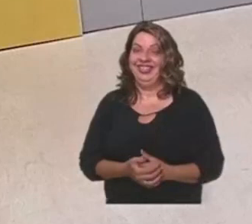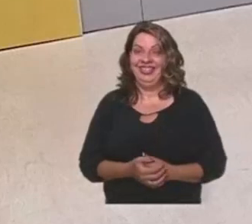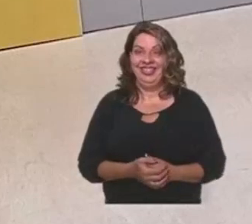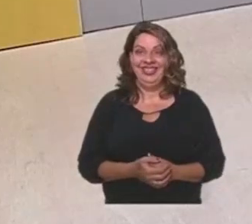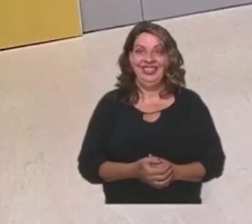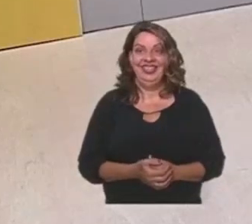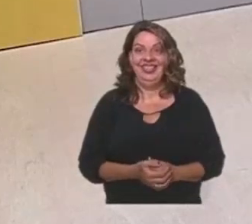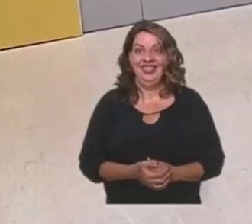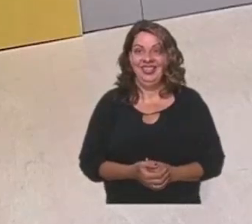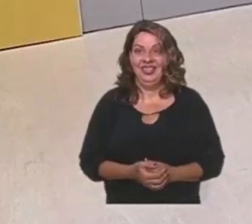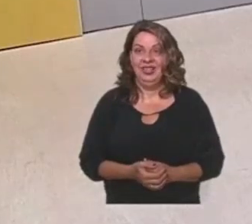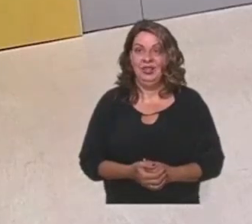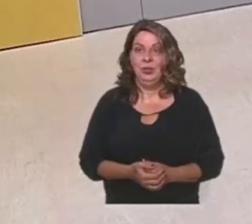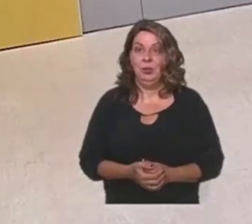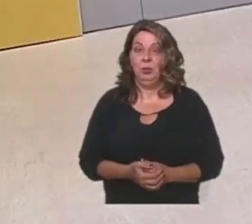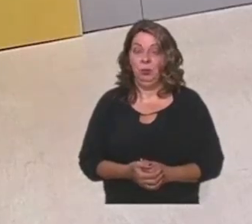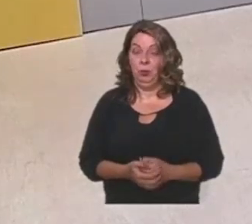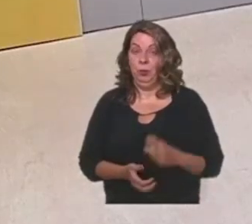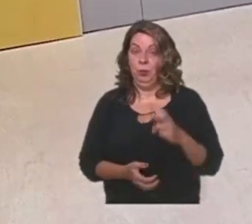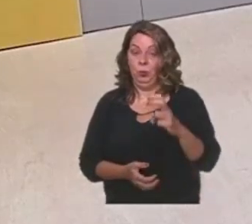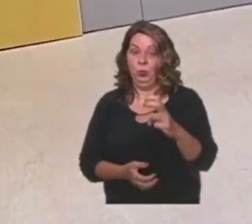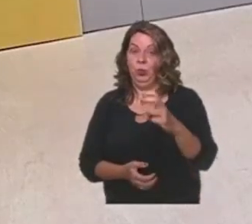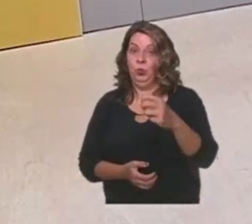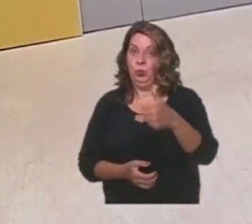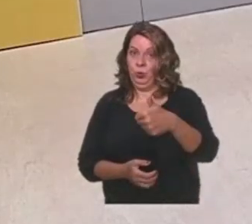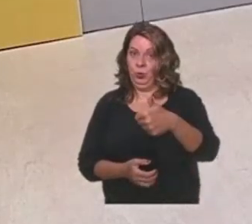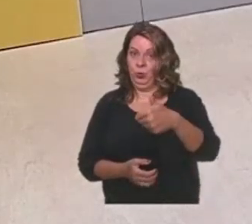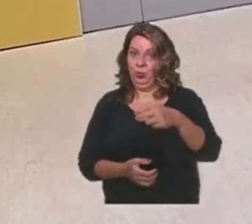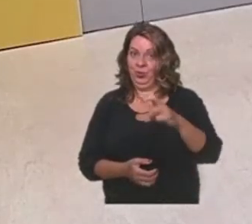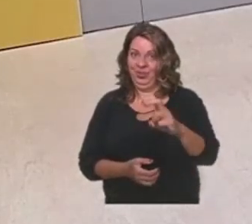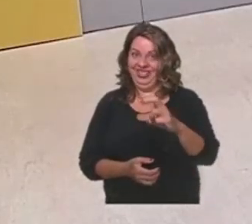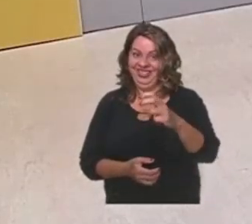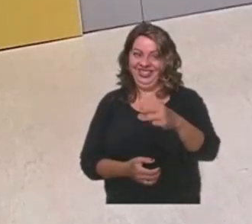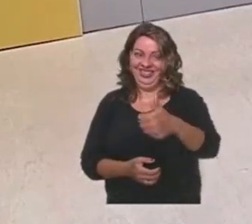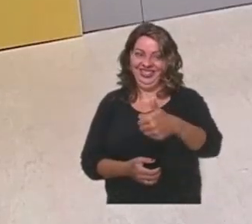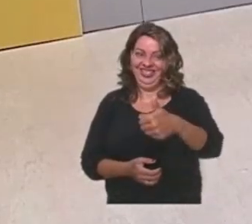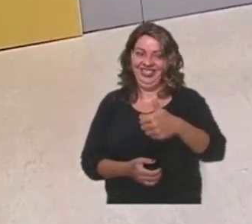54, sobe também a bolinha de número